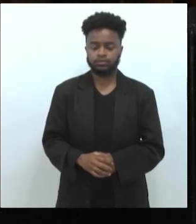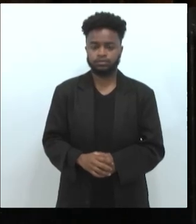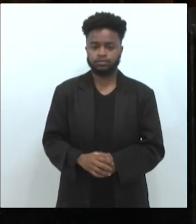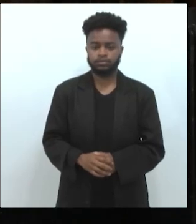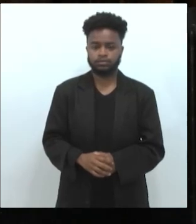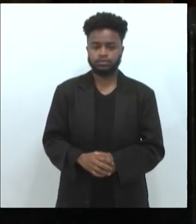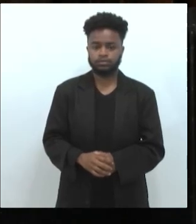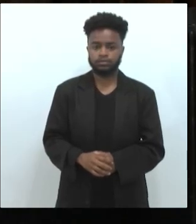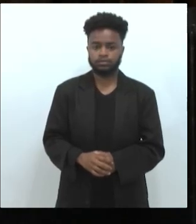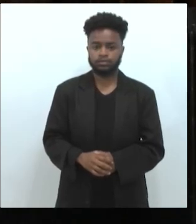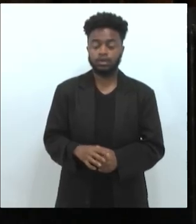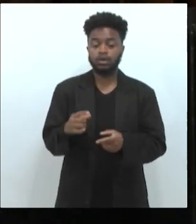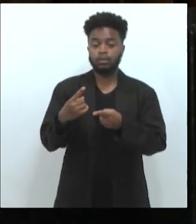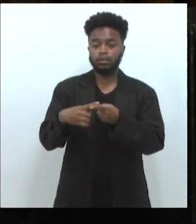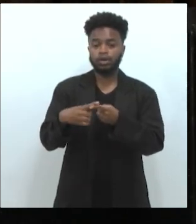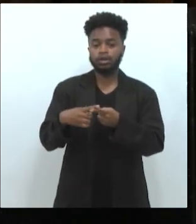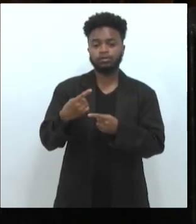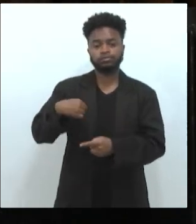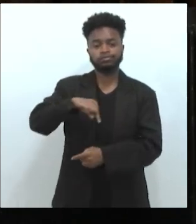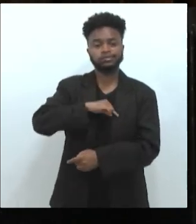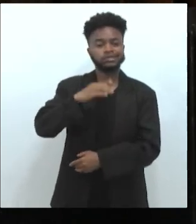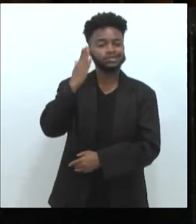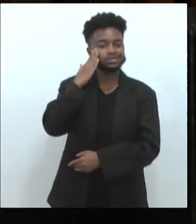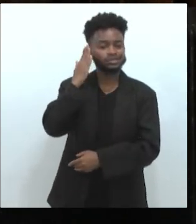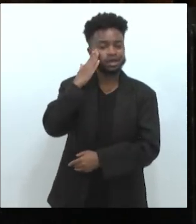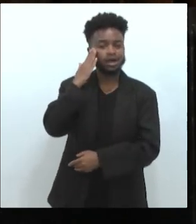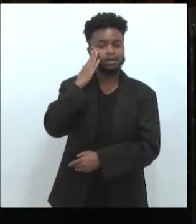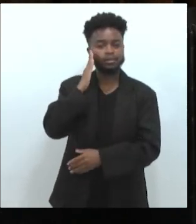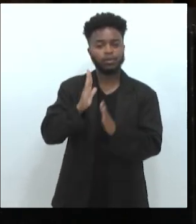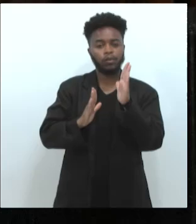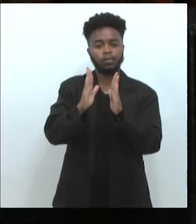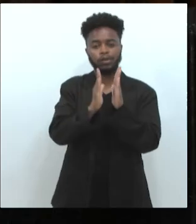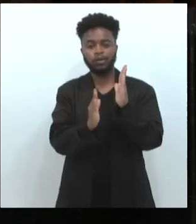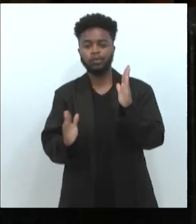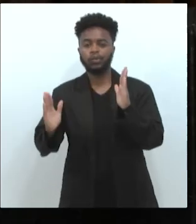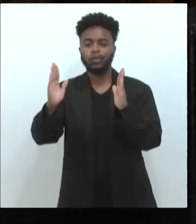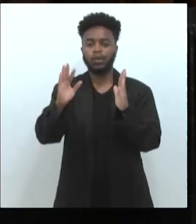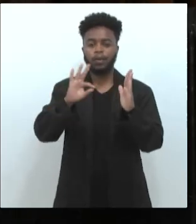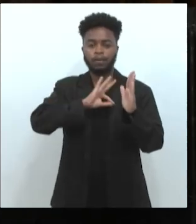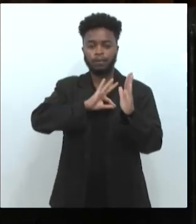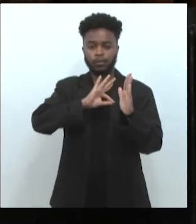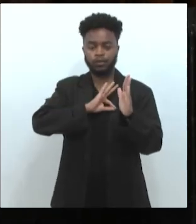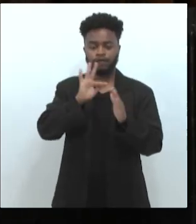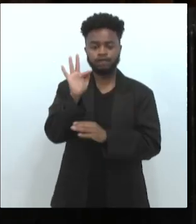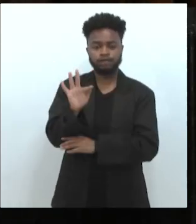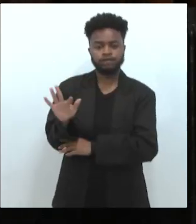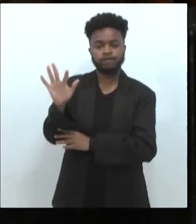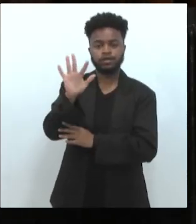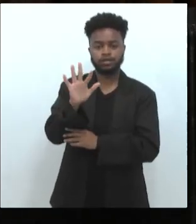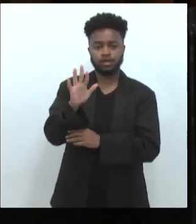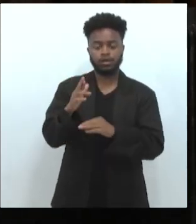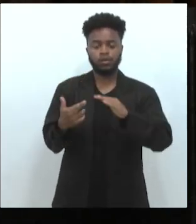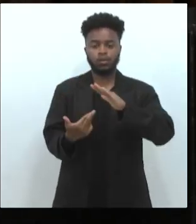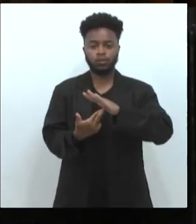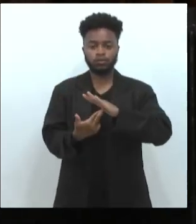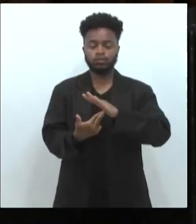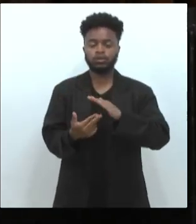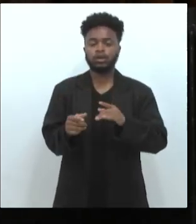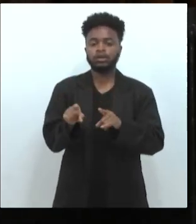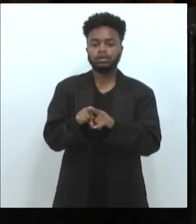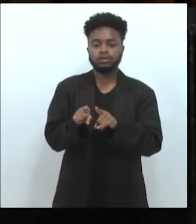A gente tem conhecimento que foi prorrogado a Polícia Federal Rodoviária,